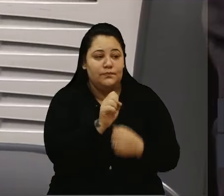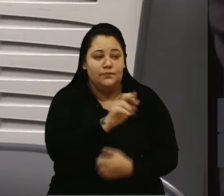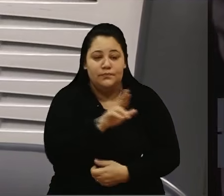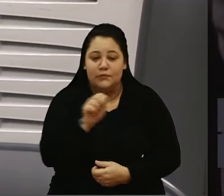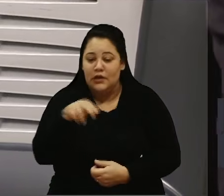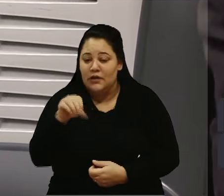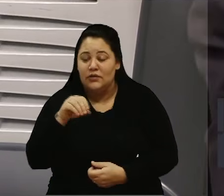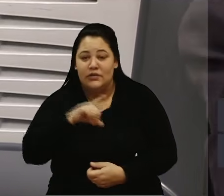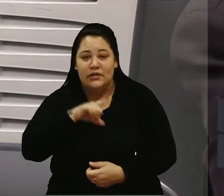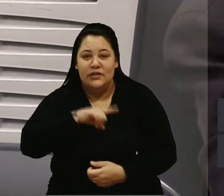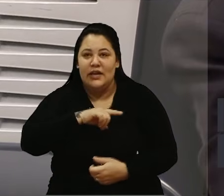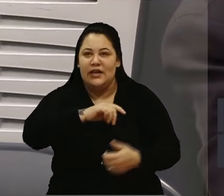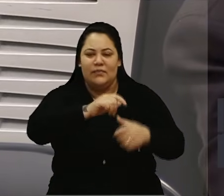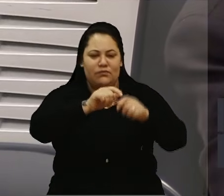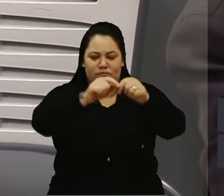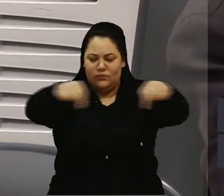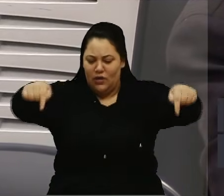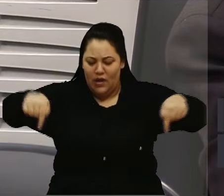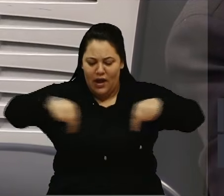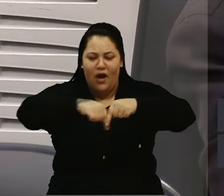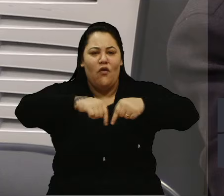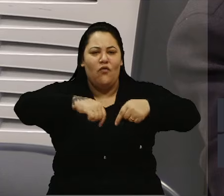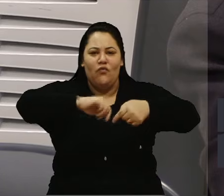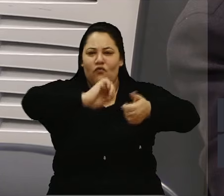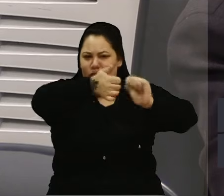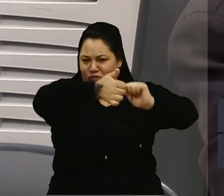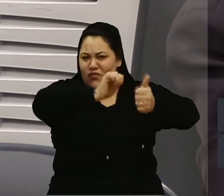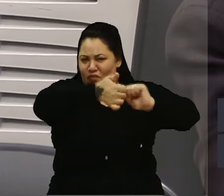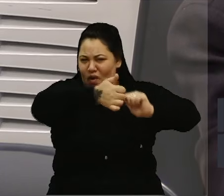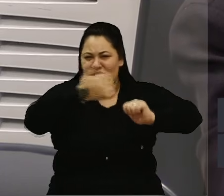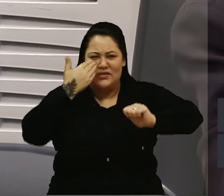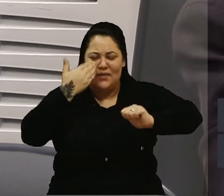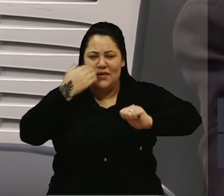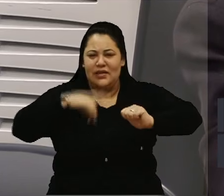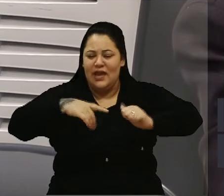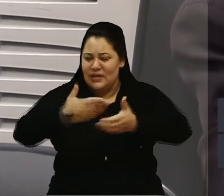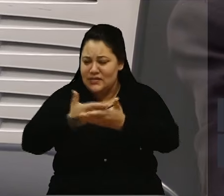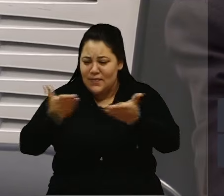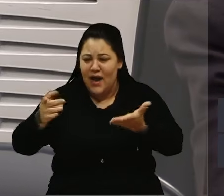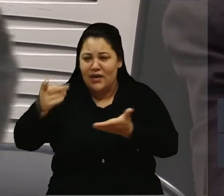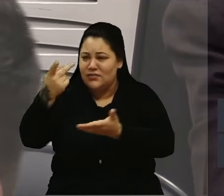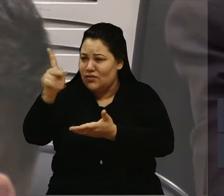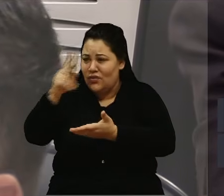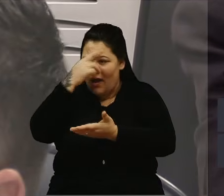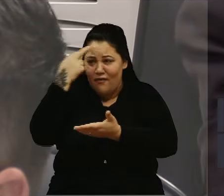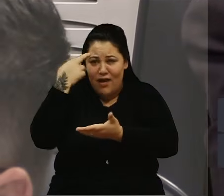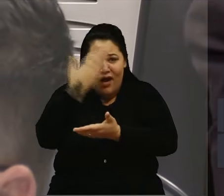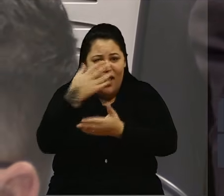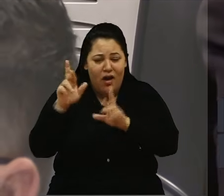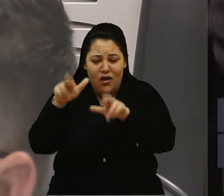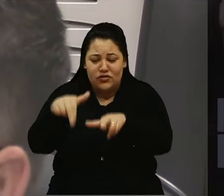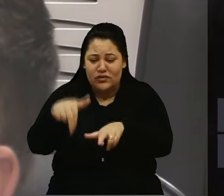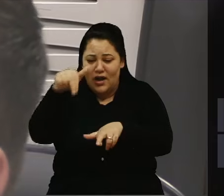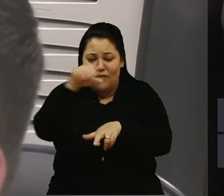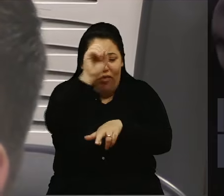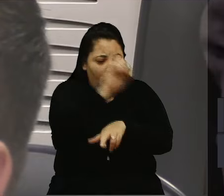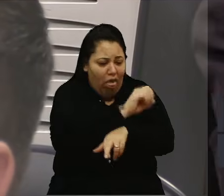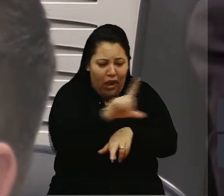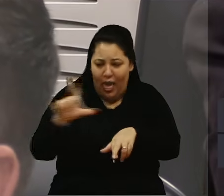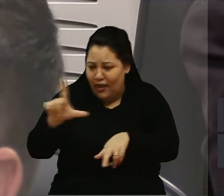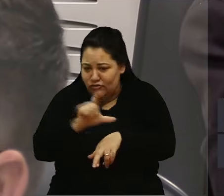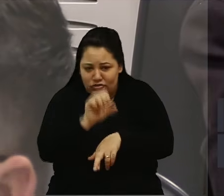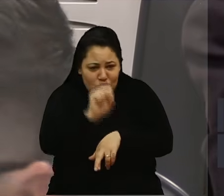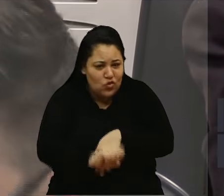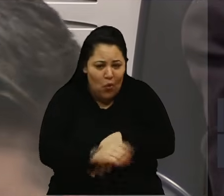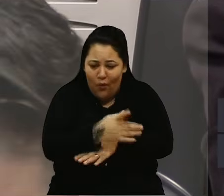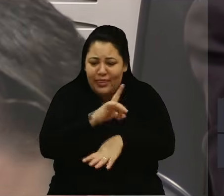futebol, instala lá. Na sua região aqui, vereador Rafael Bueno, tem espaço com certeza, a região norte, oeste, sul, oeste,